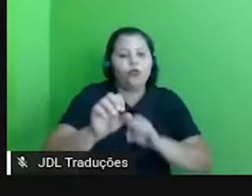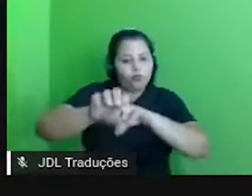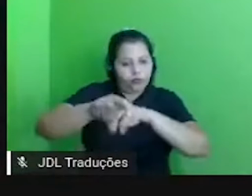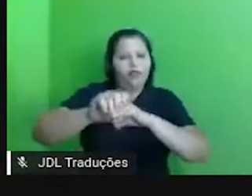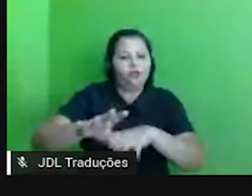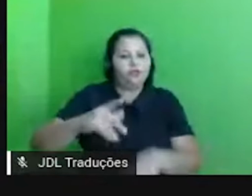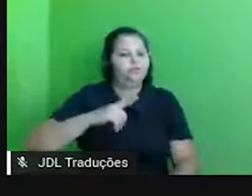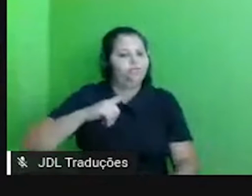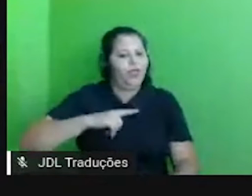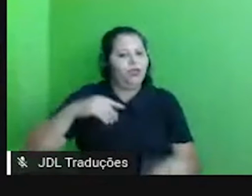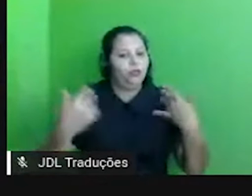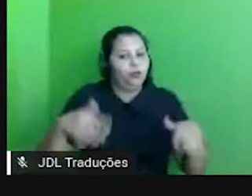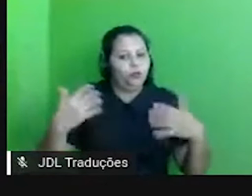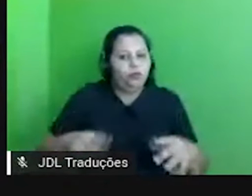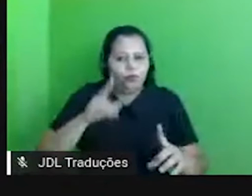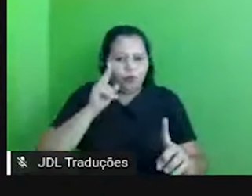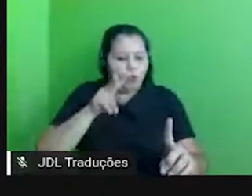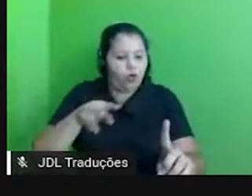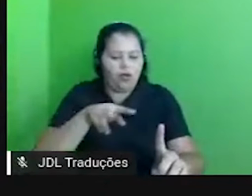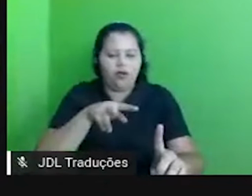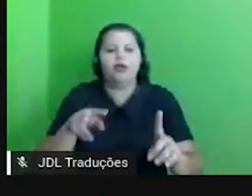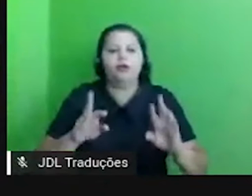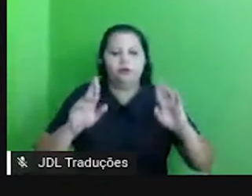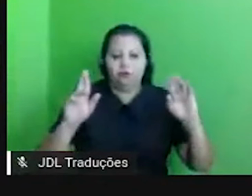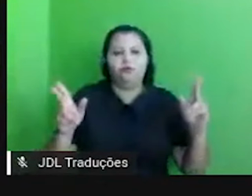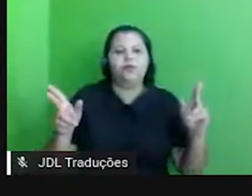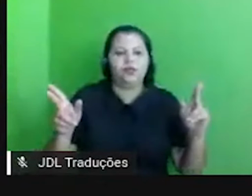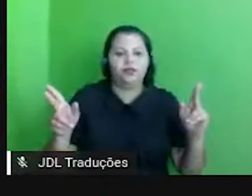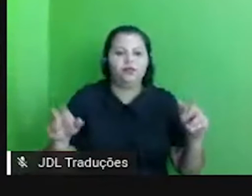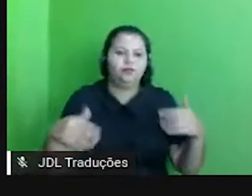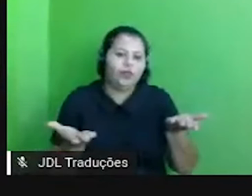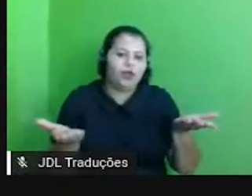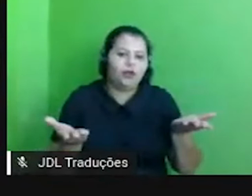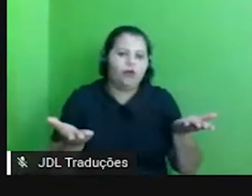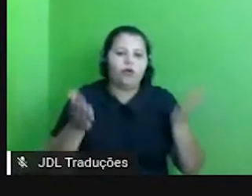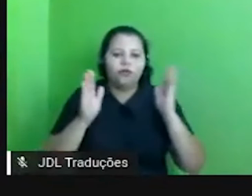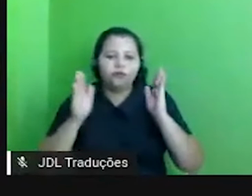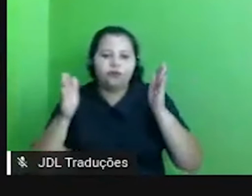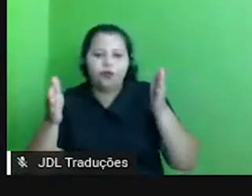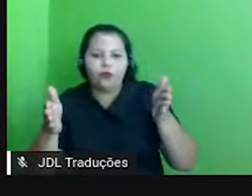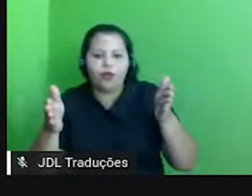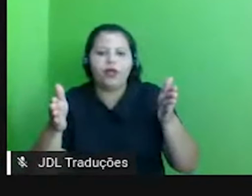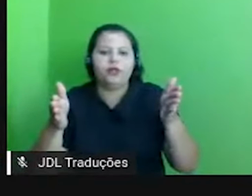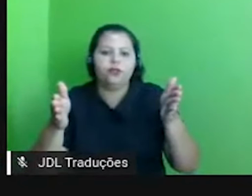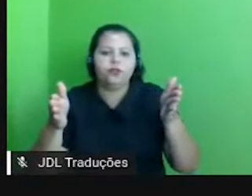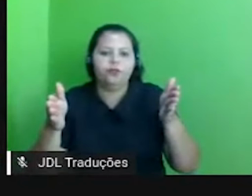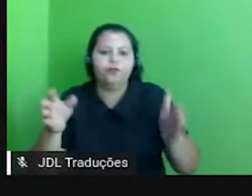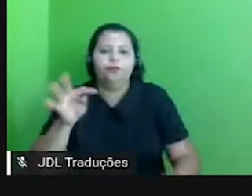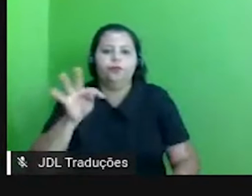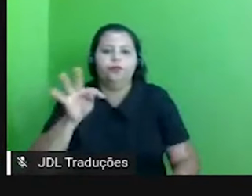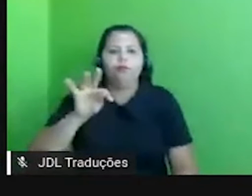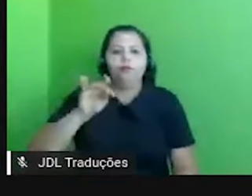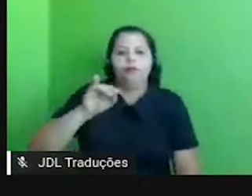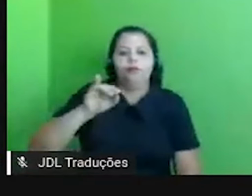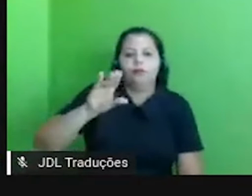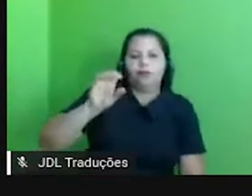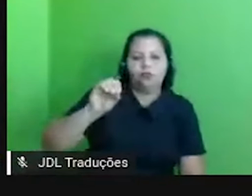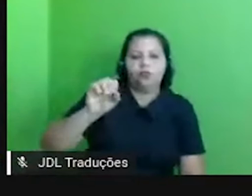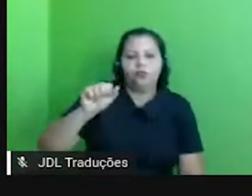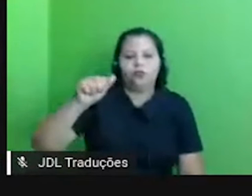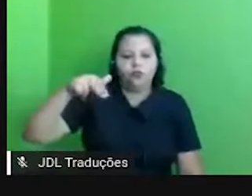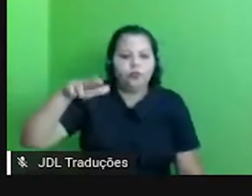olhar para esse livro então agora focando um pouco mais na Tio Sam autora ela é Bailarina